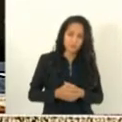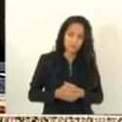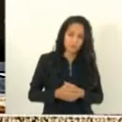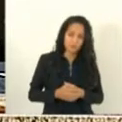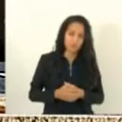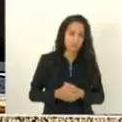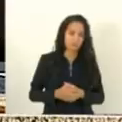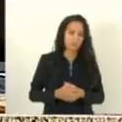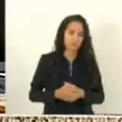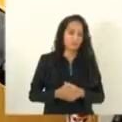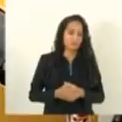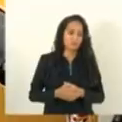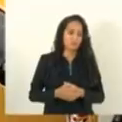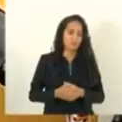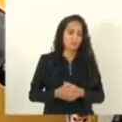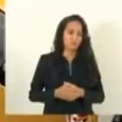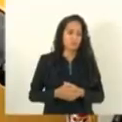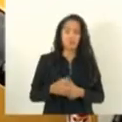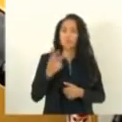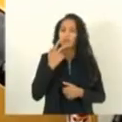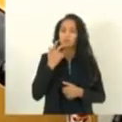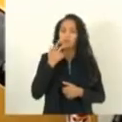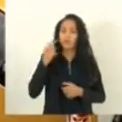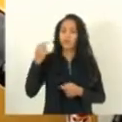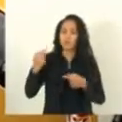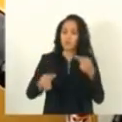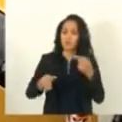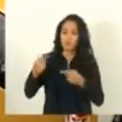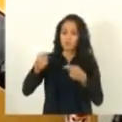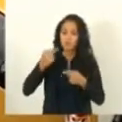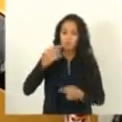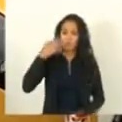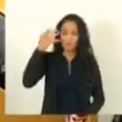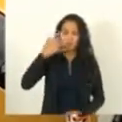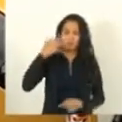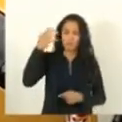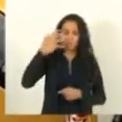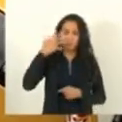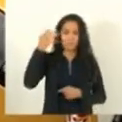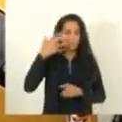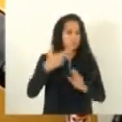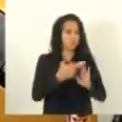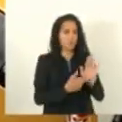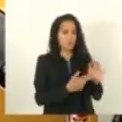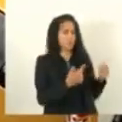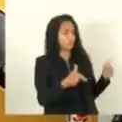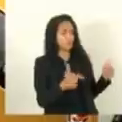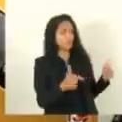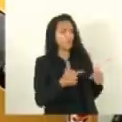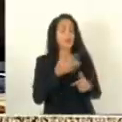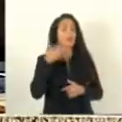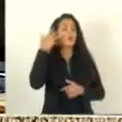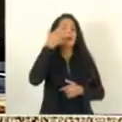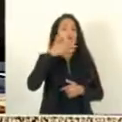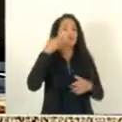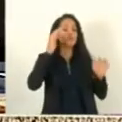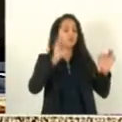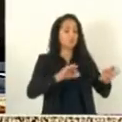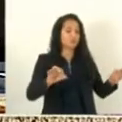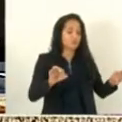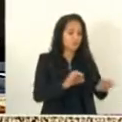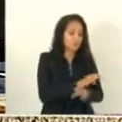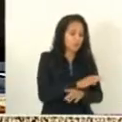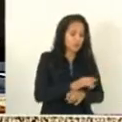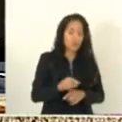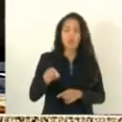está uma discussão e um orador na tribuna... Não consta isso no regimento interno. Após o orador terminar, é que o